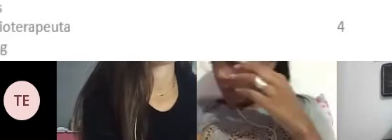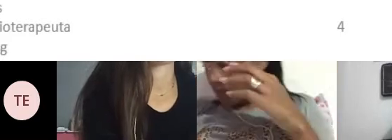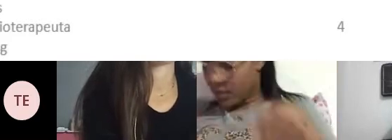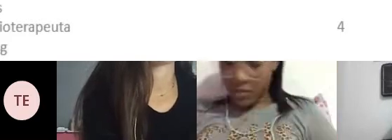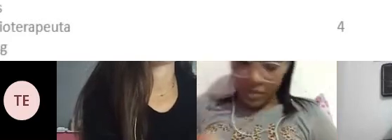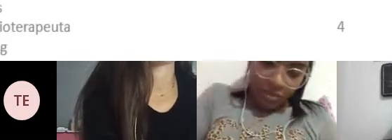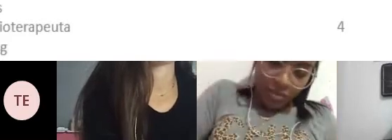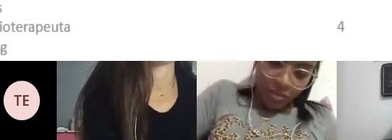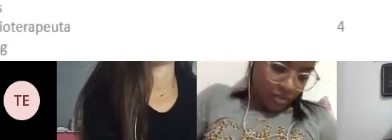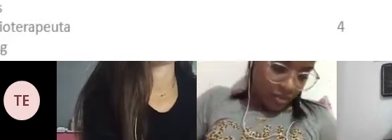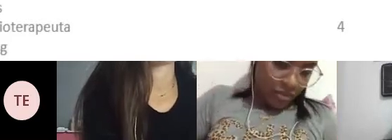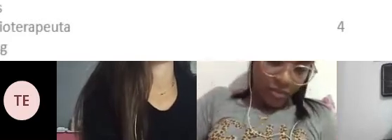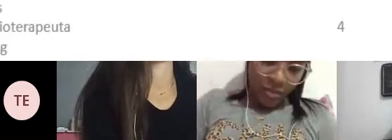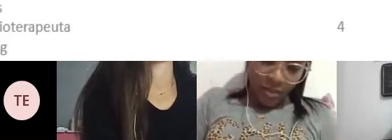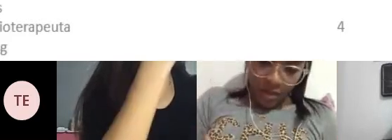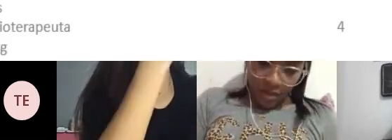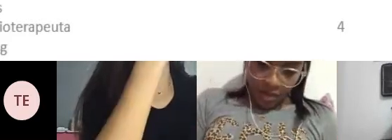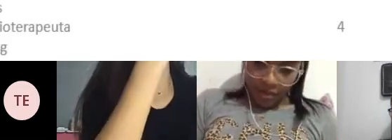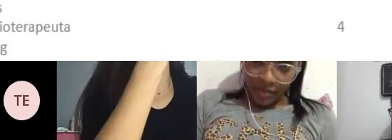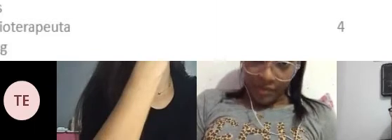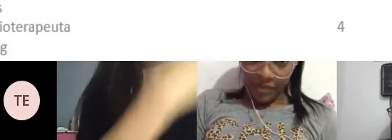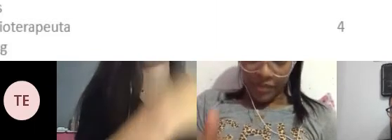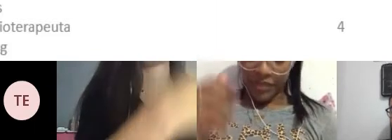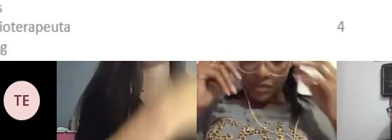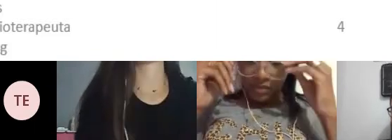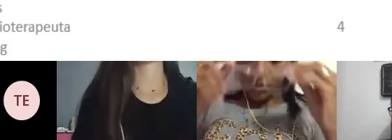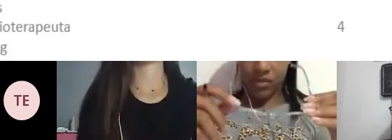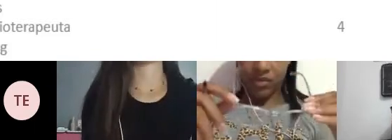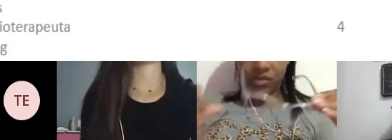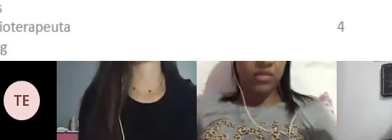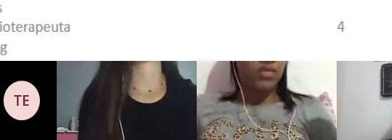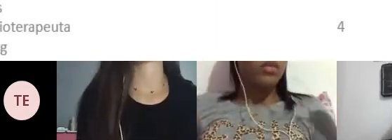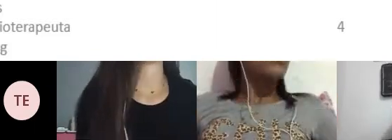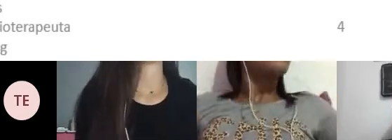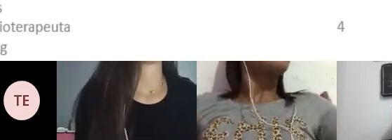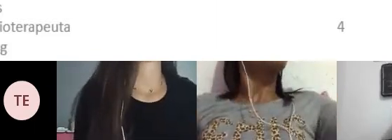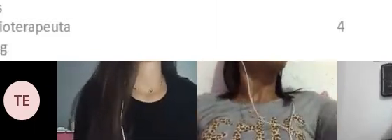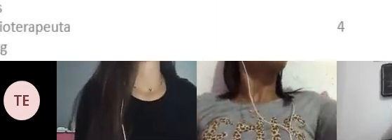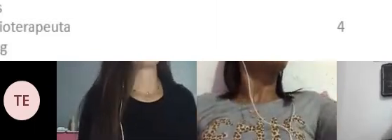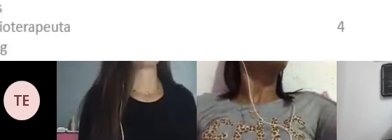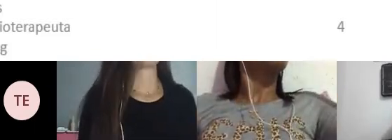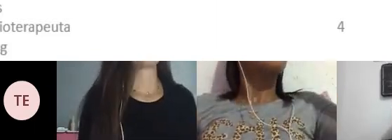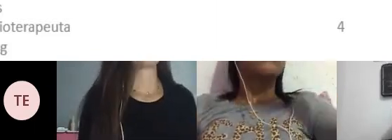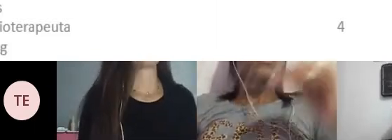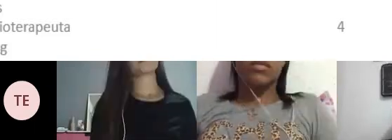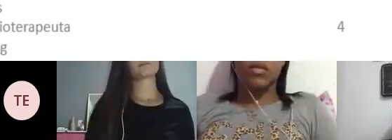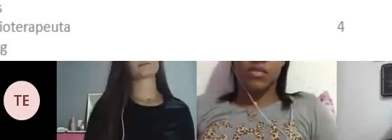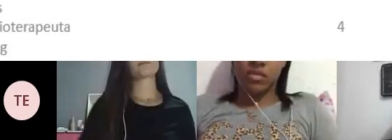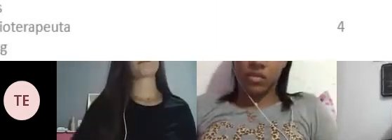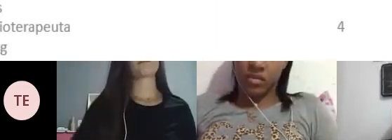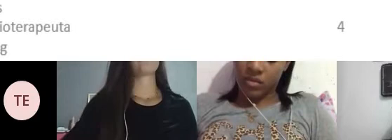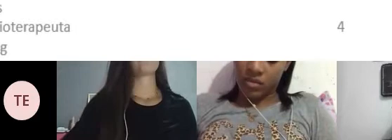hemorragia venosa, hemorragia capilar, e hoje a gente vai continuar conversando e vamos dar um apanhado do que a gente estava falando